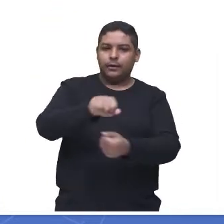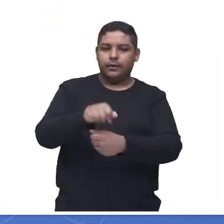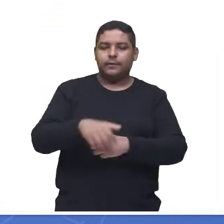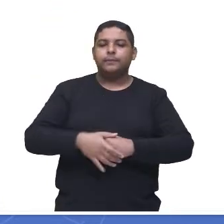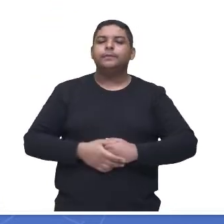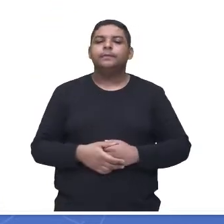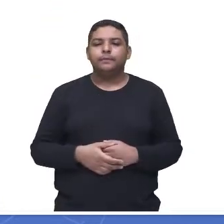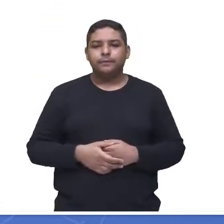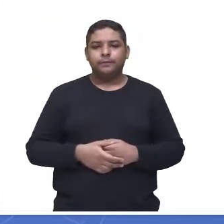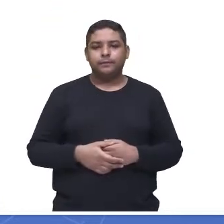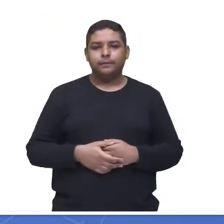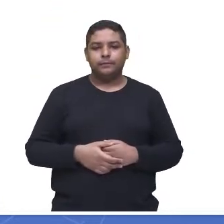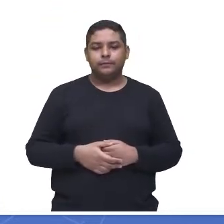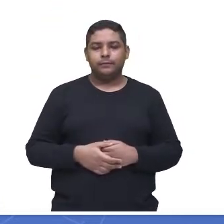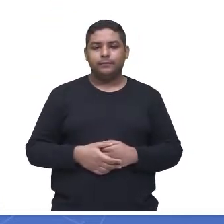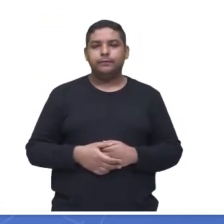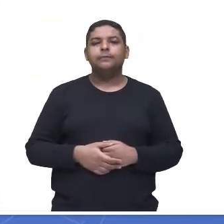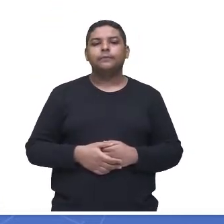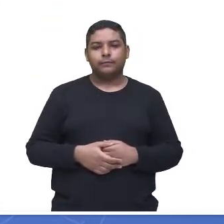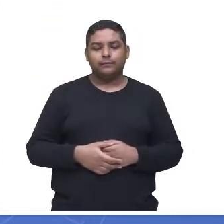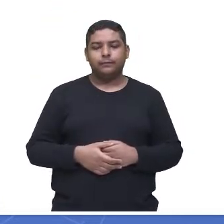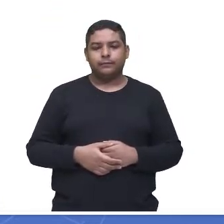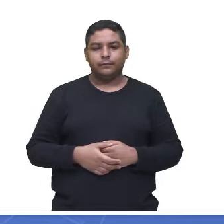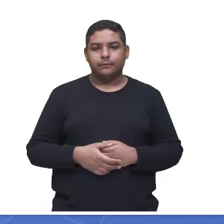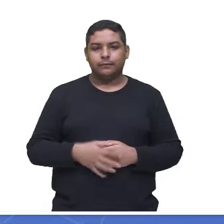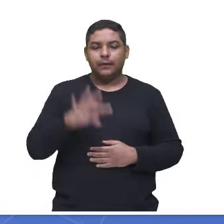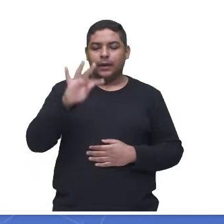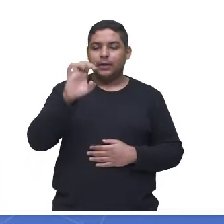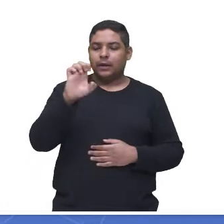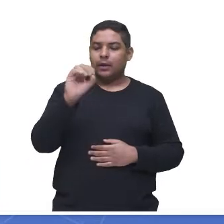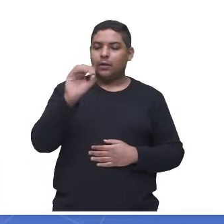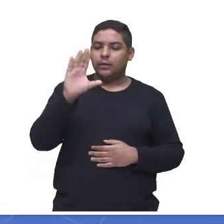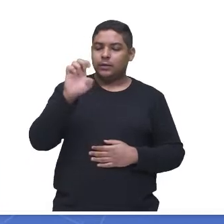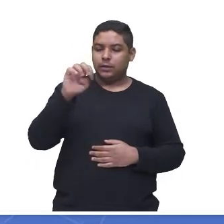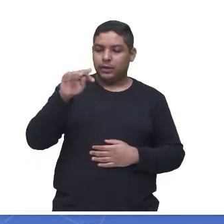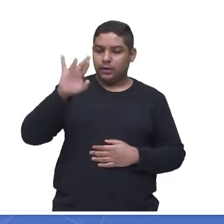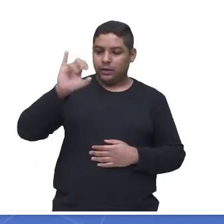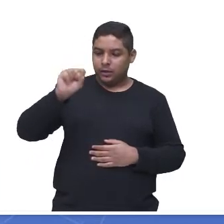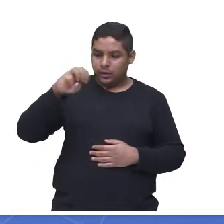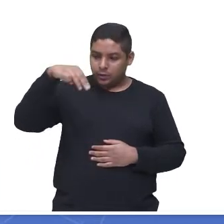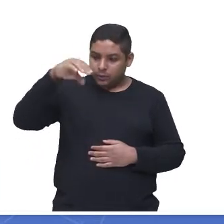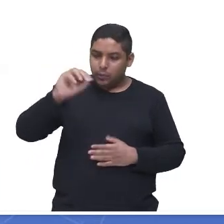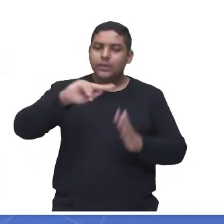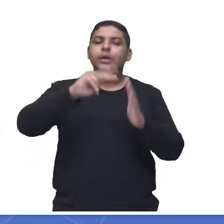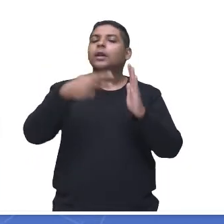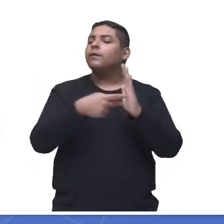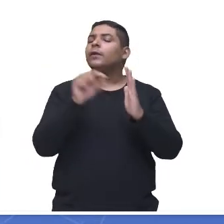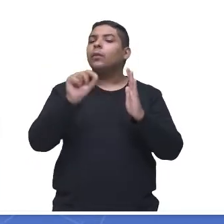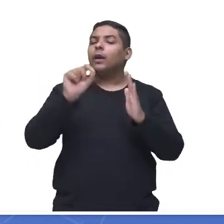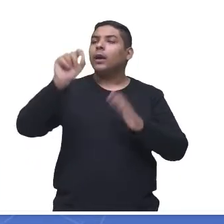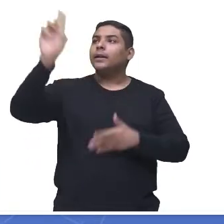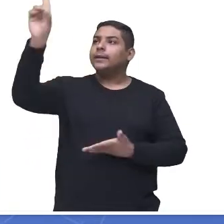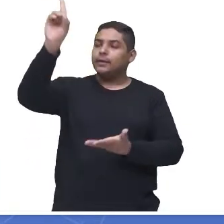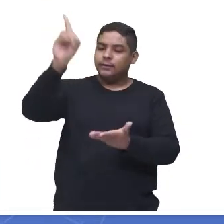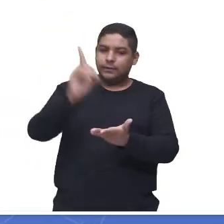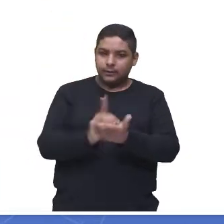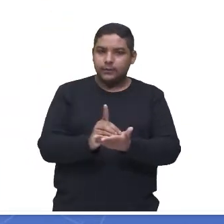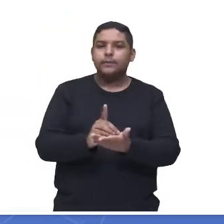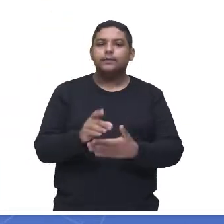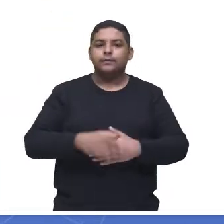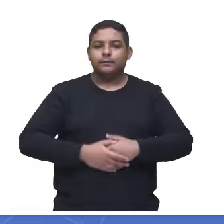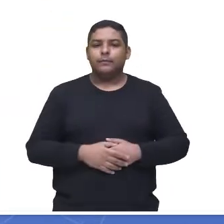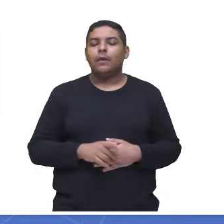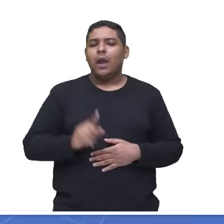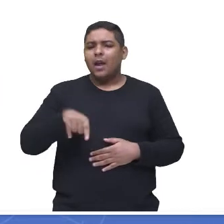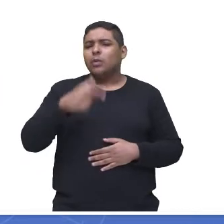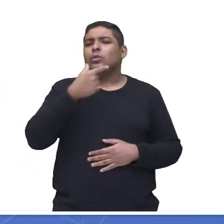é Deus que está no centro. Então a natureza não está mais no centro e o homem também